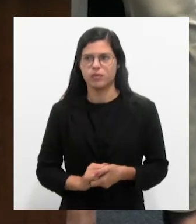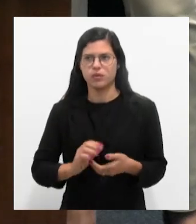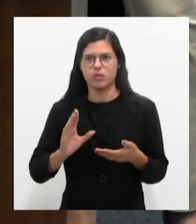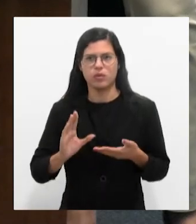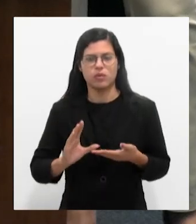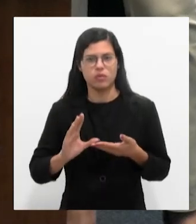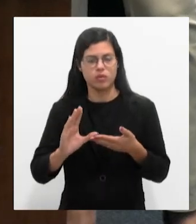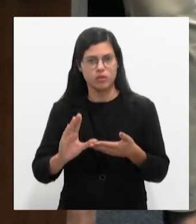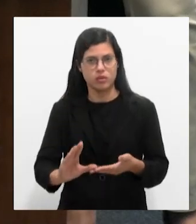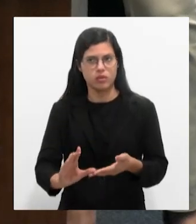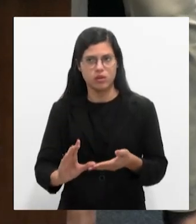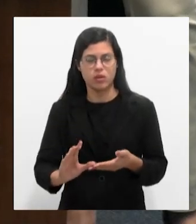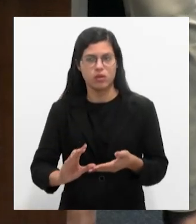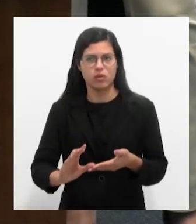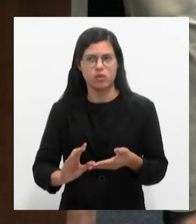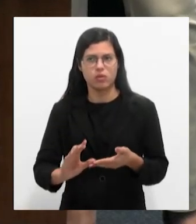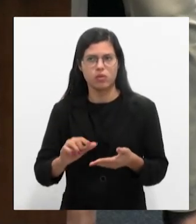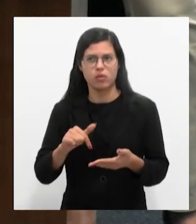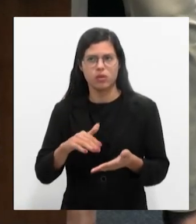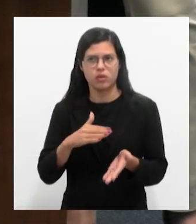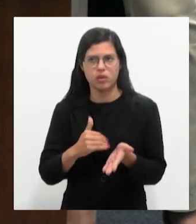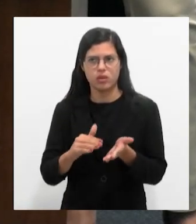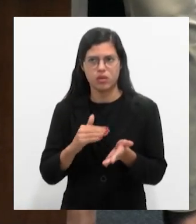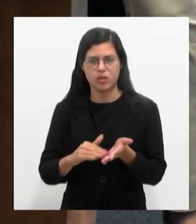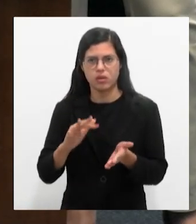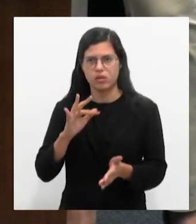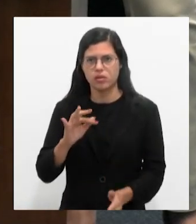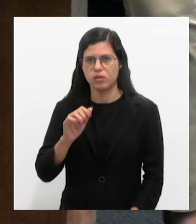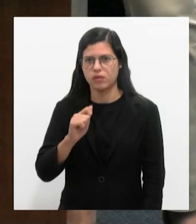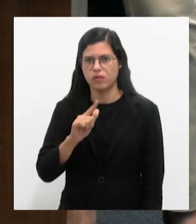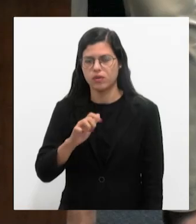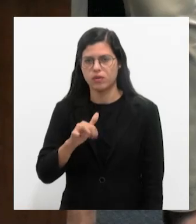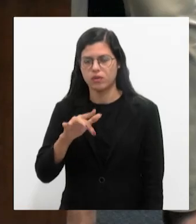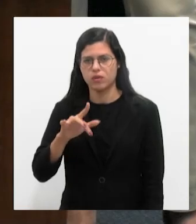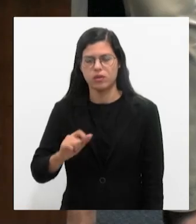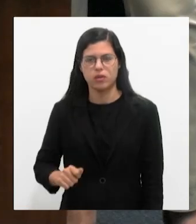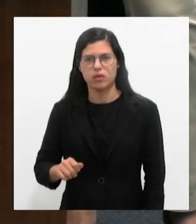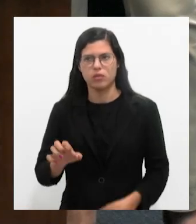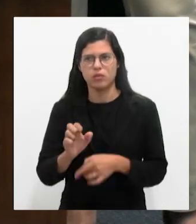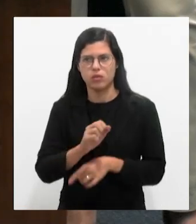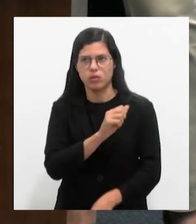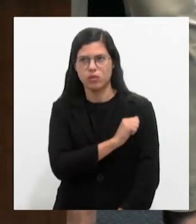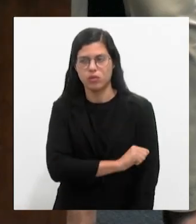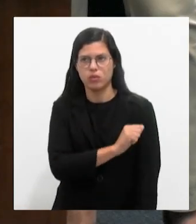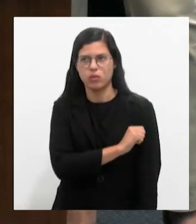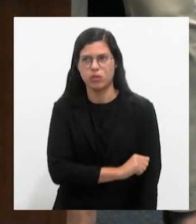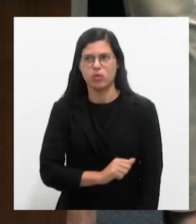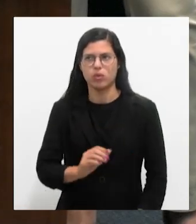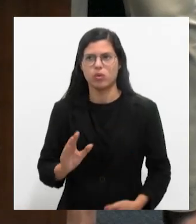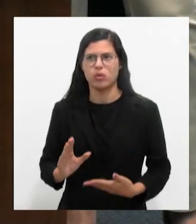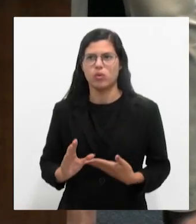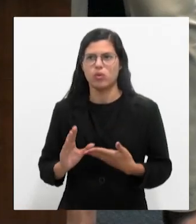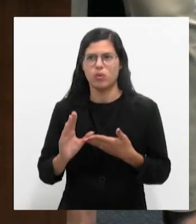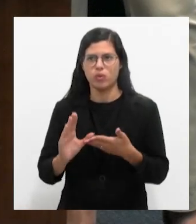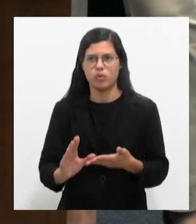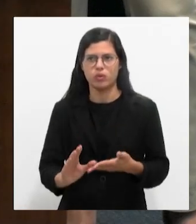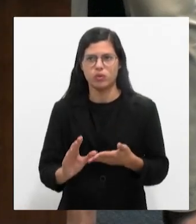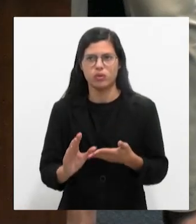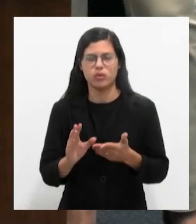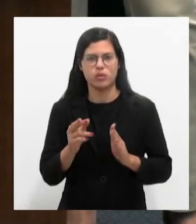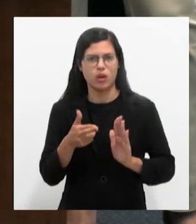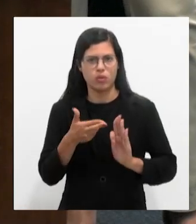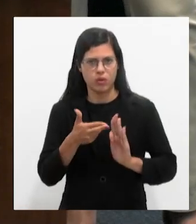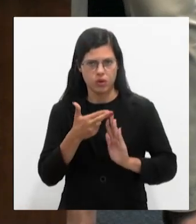de Contribuintes da Secretaria de Fazenda do Estado do Rio de Janeiro, que é o Conselho Recursal